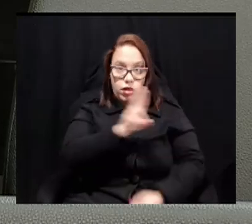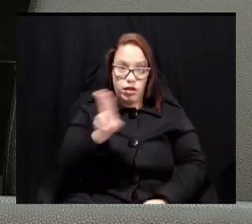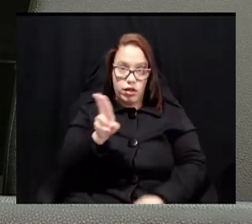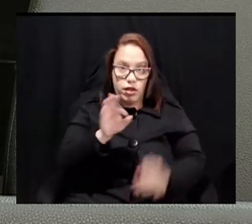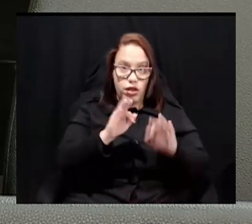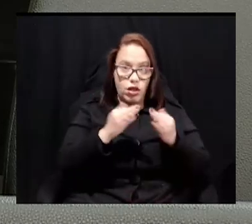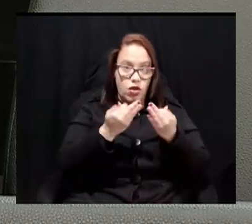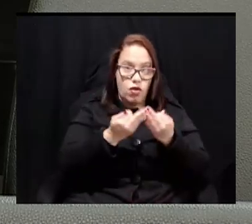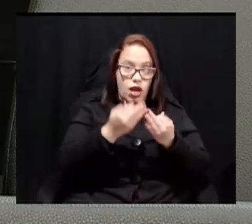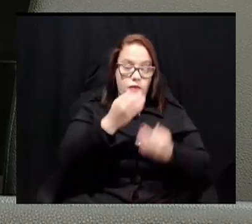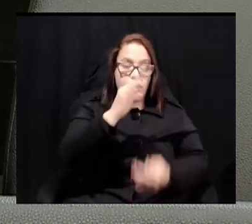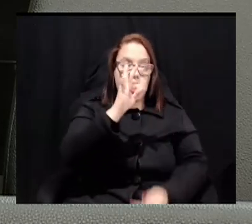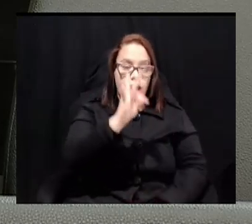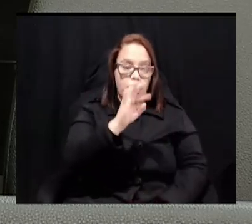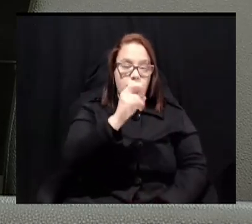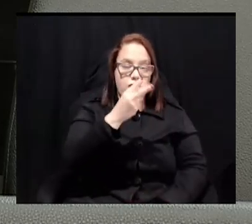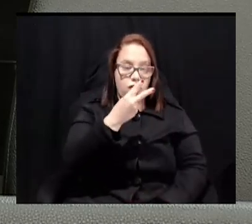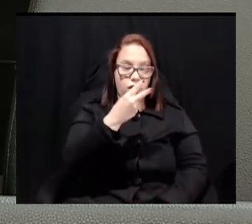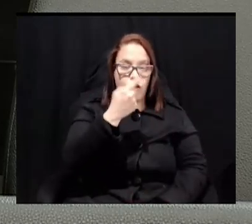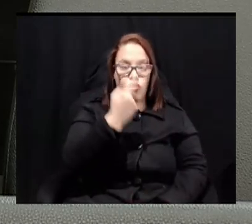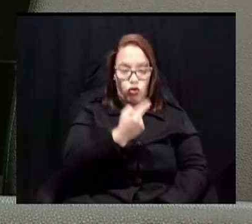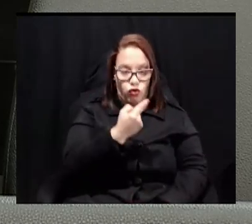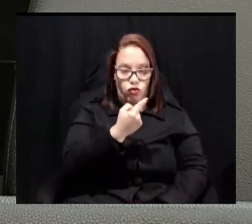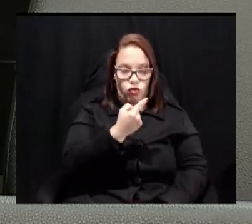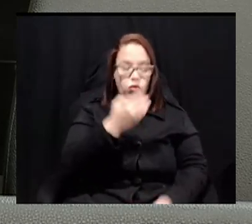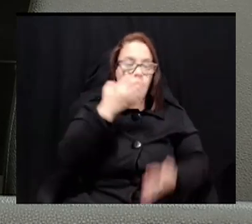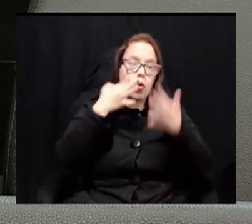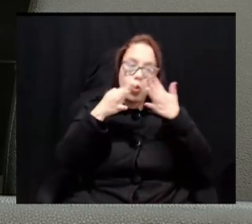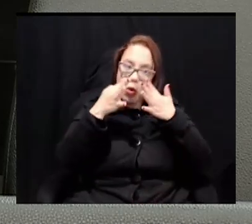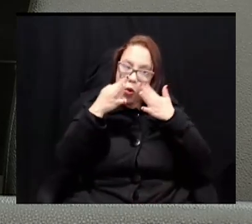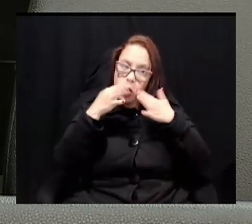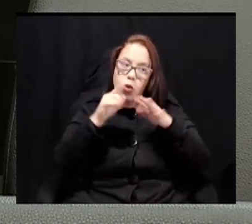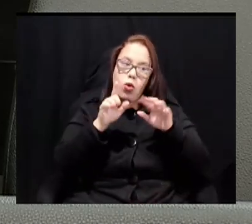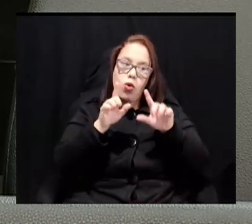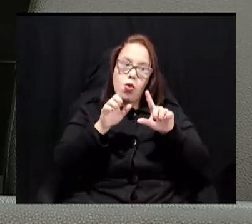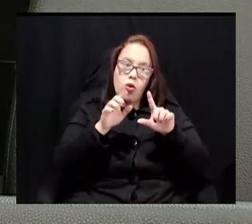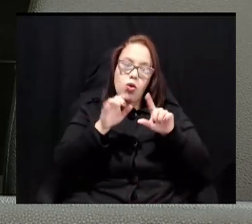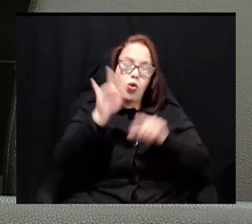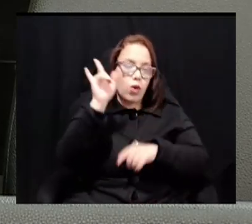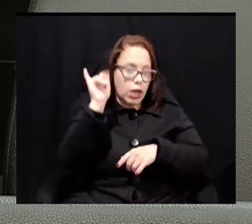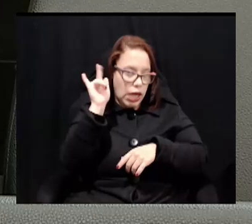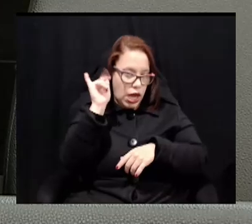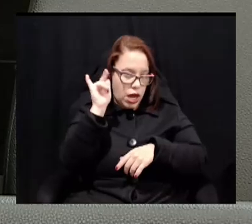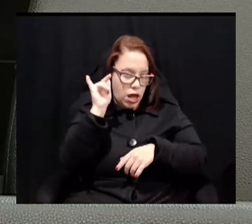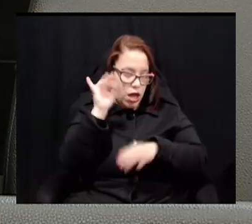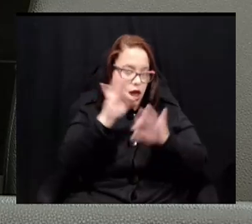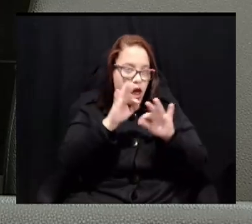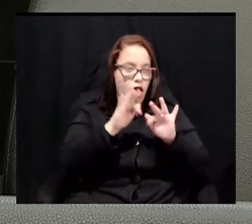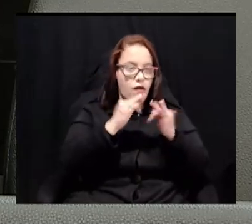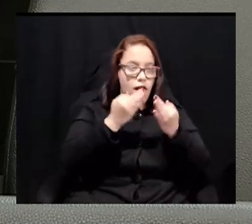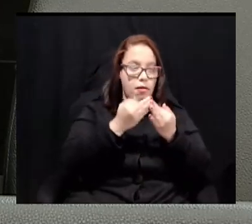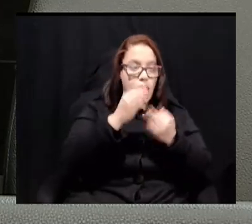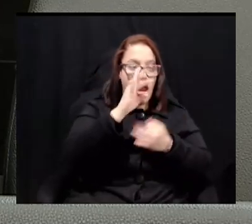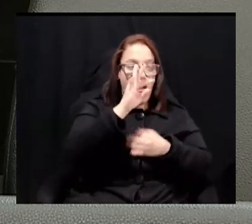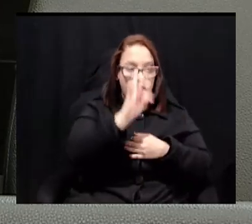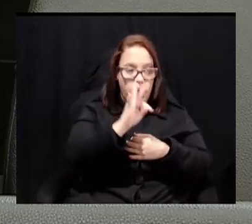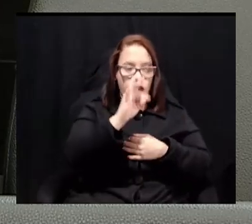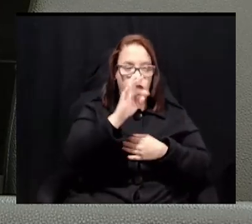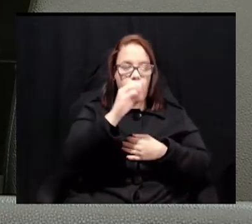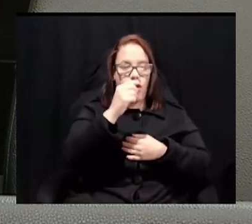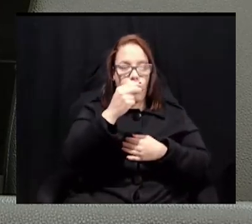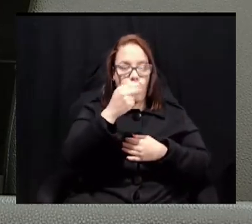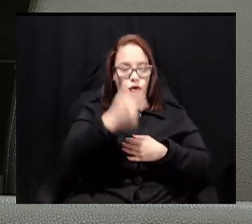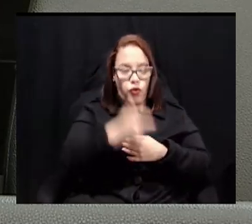T21, acho que é interessante vocês acessarem a página deles no Instagram, que é Família T21, que é uma organização de famílias, de